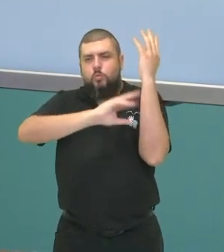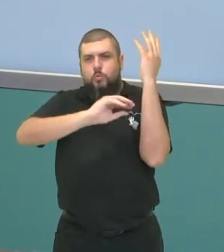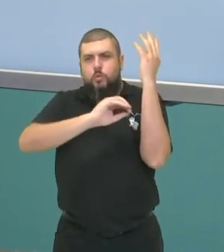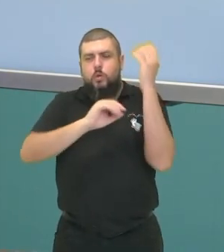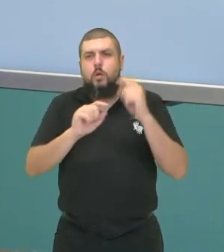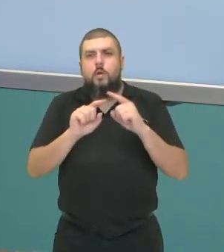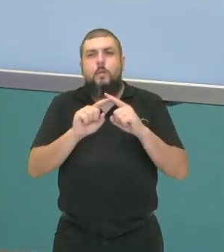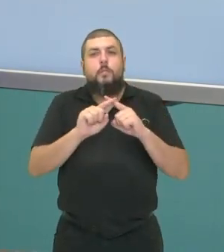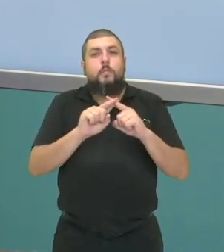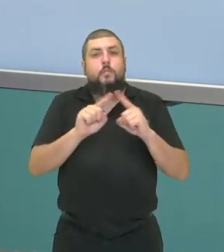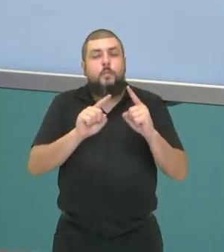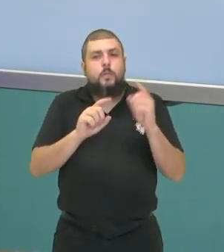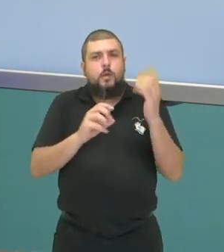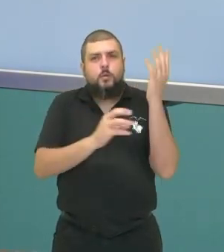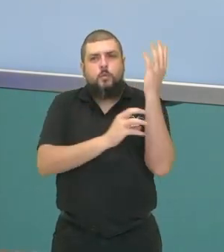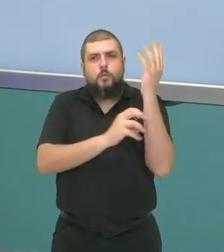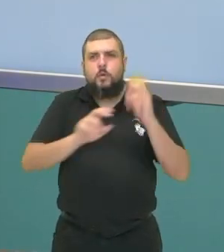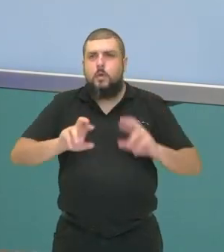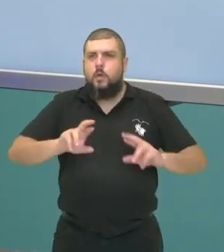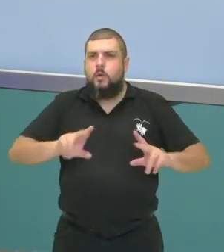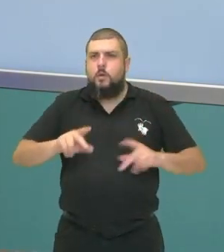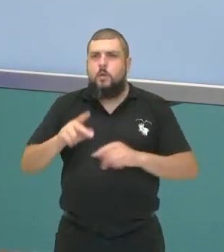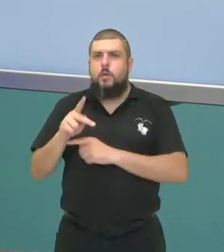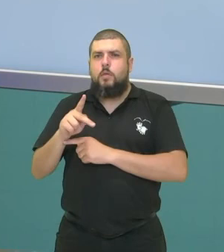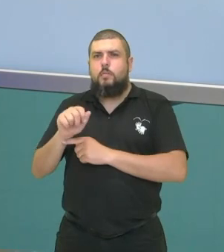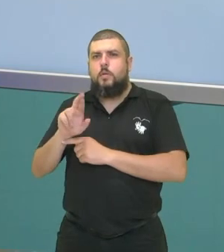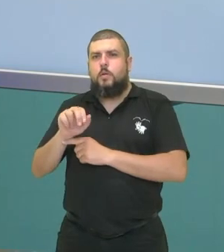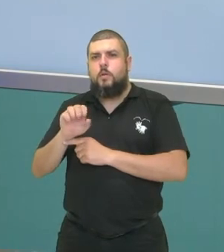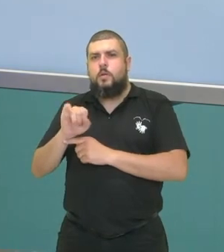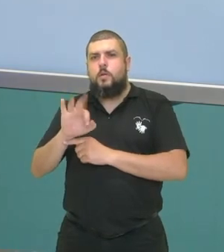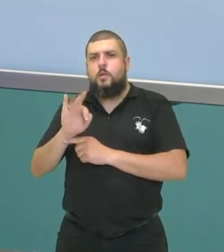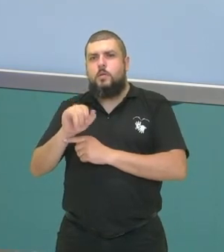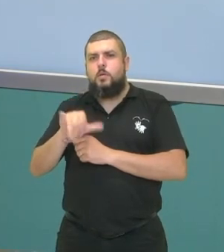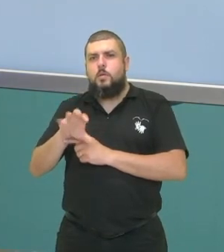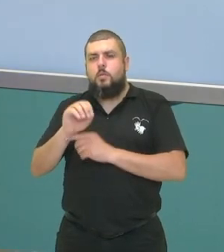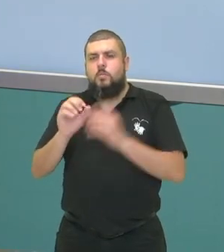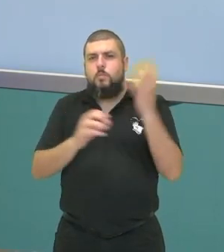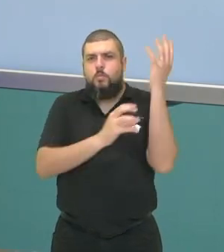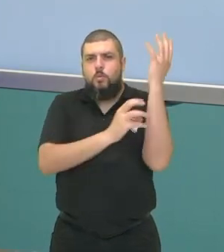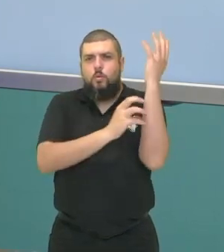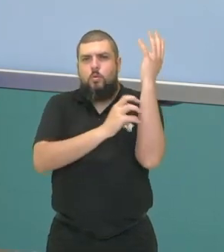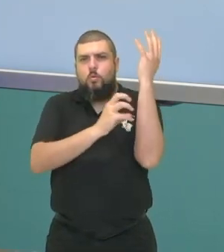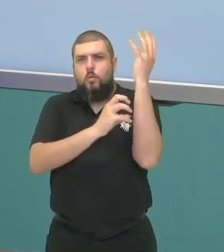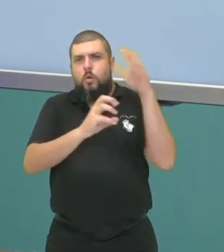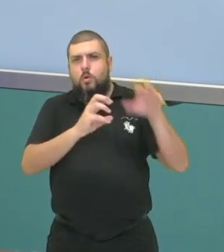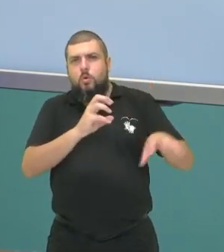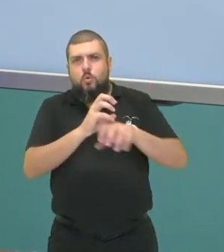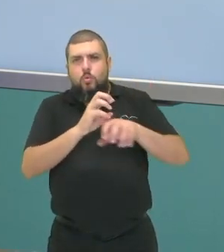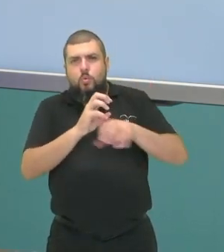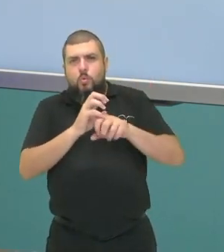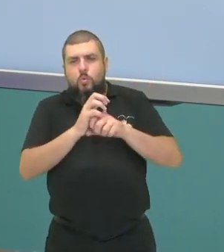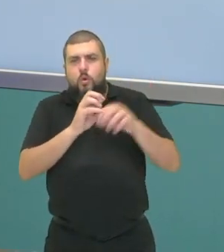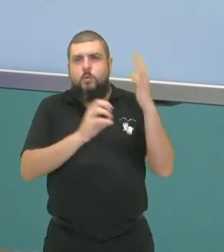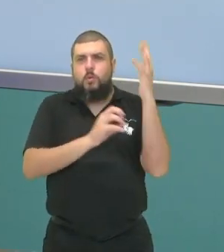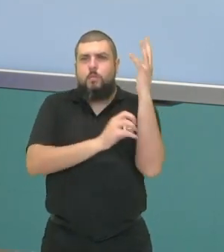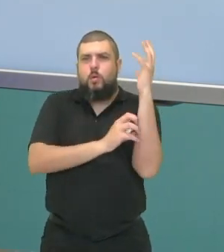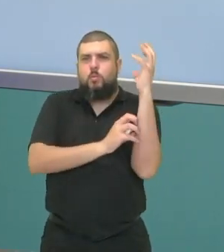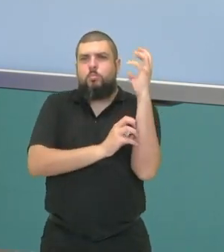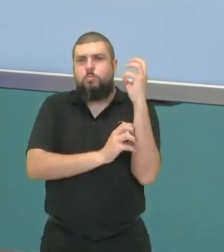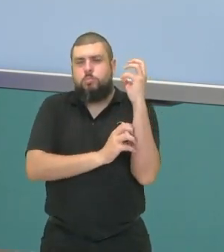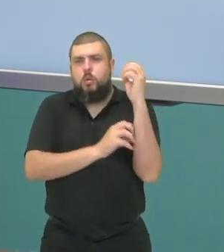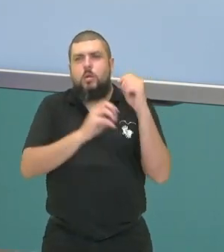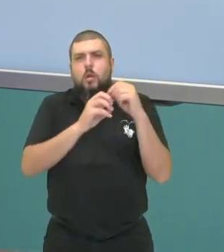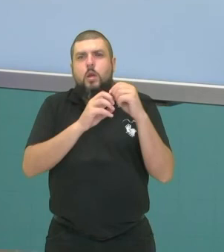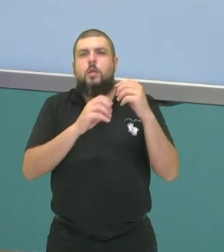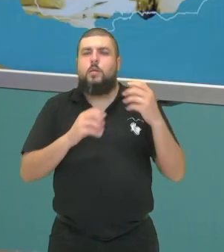não é o mesmo que parasitismo. No parasitismo há prejuízo. A planta que está sobre a outra, ela está roubando seiva,